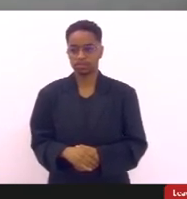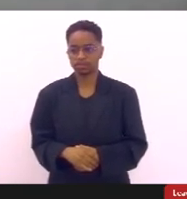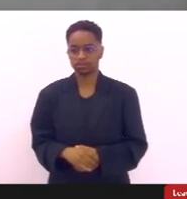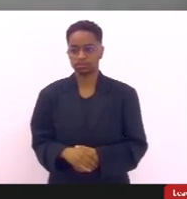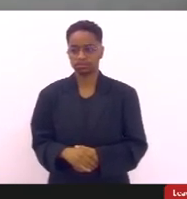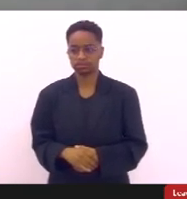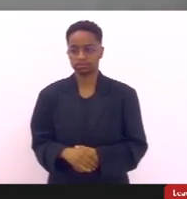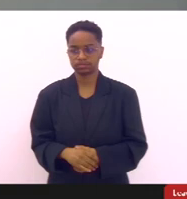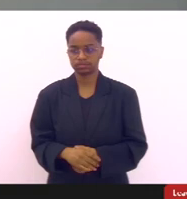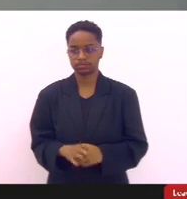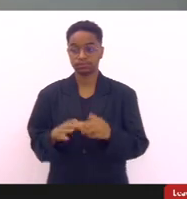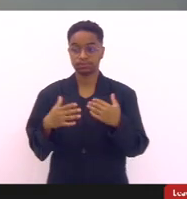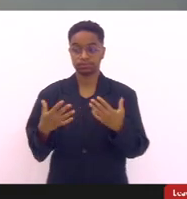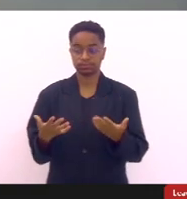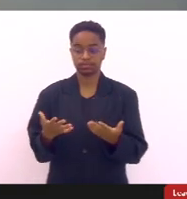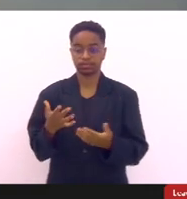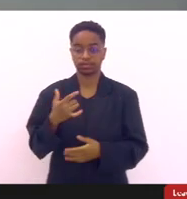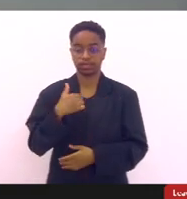eu acho que